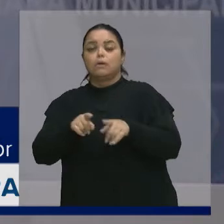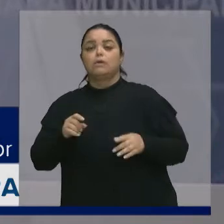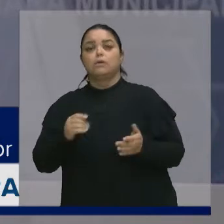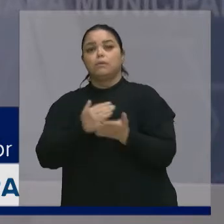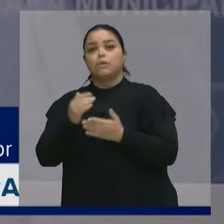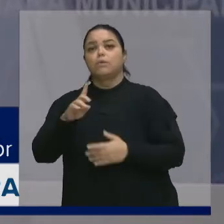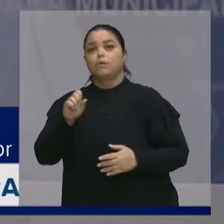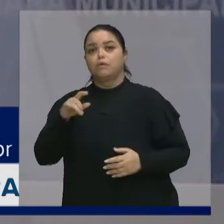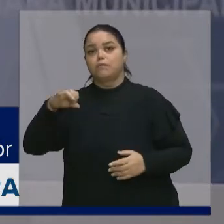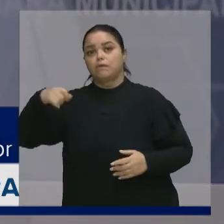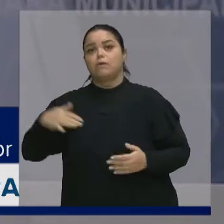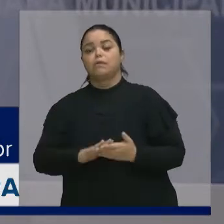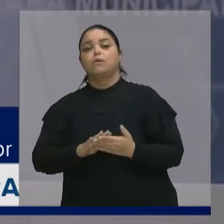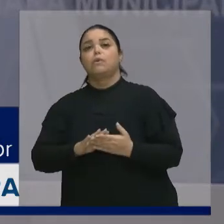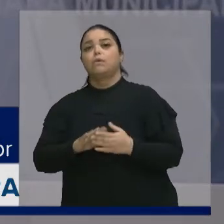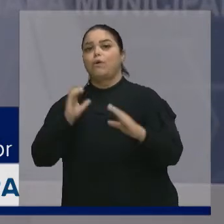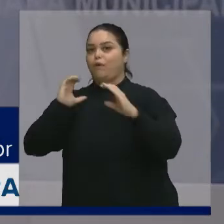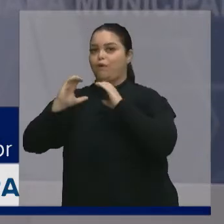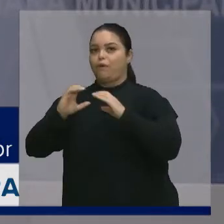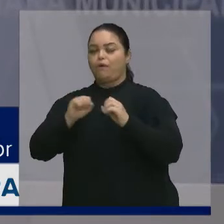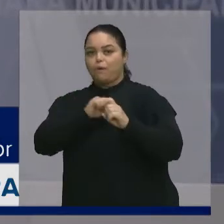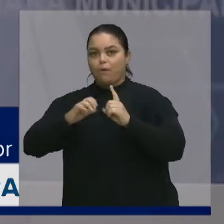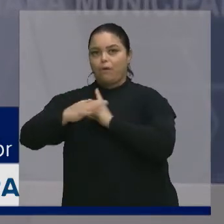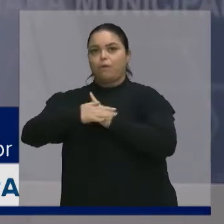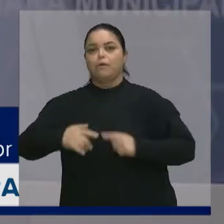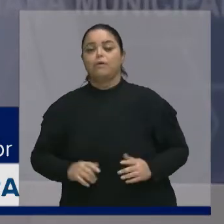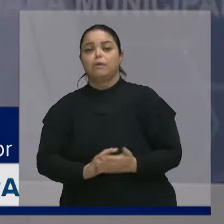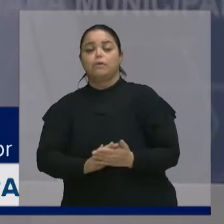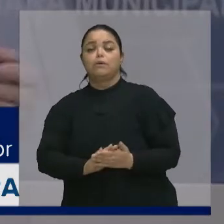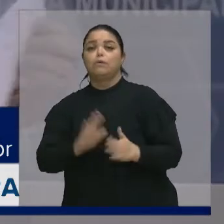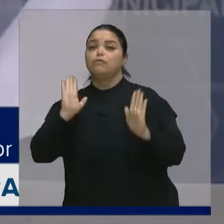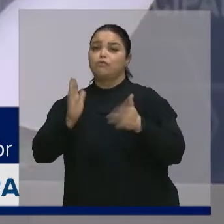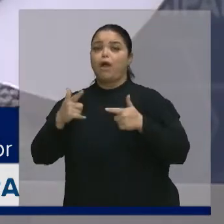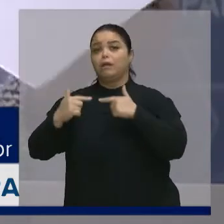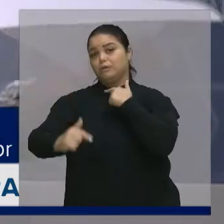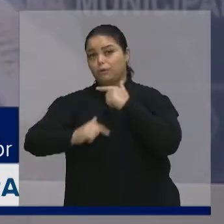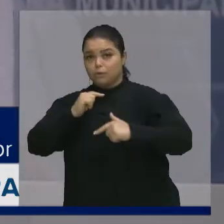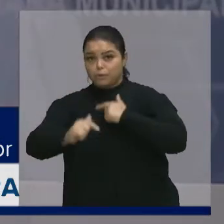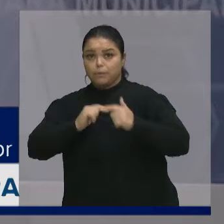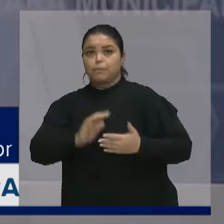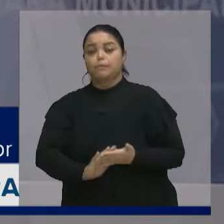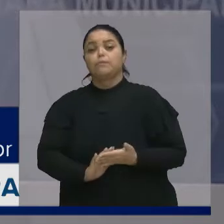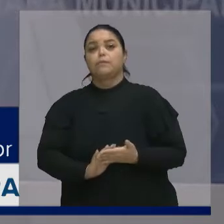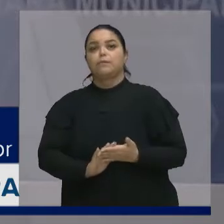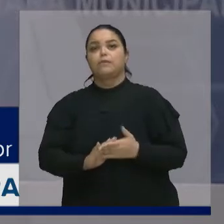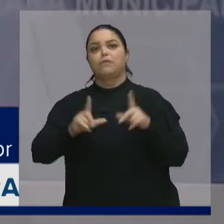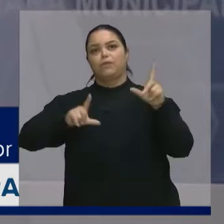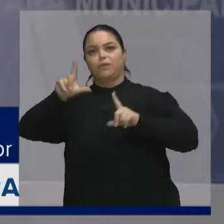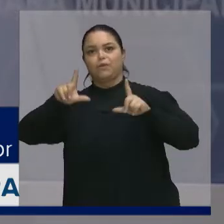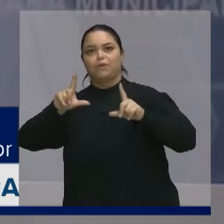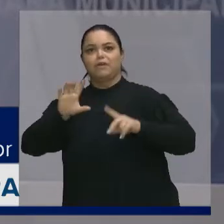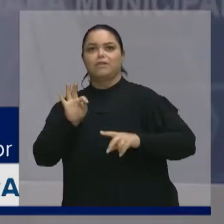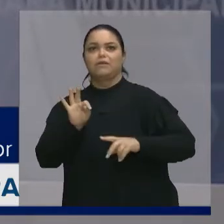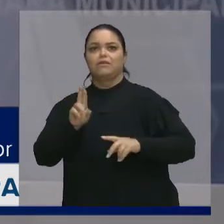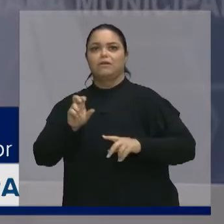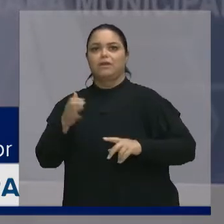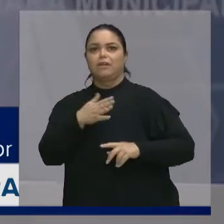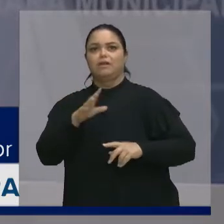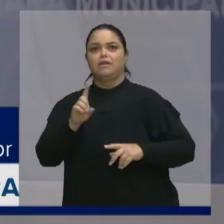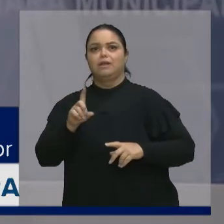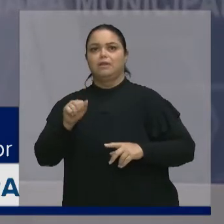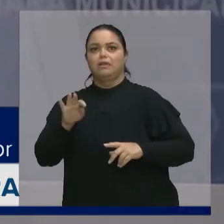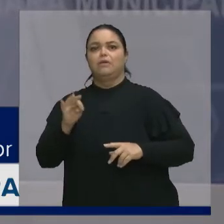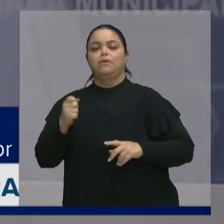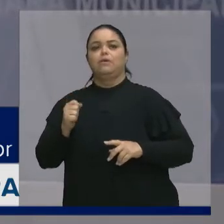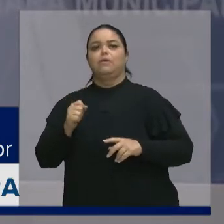90, completou o de comunicação social, quando já trabalhava na TV Tiradentes, então